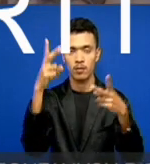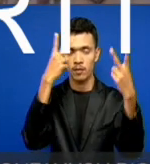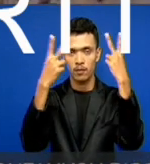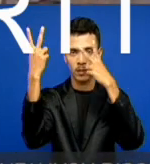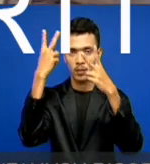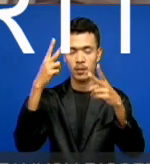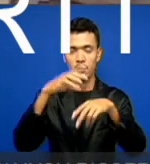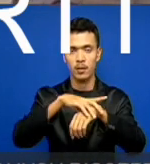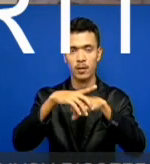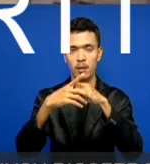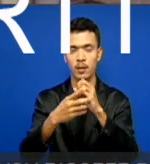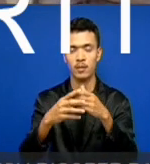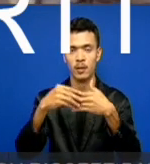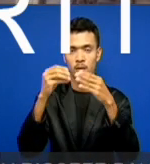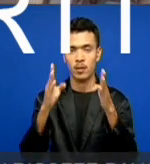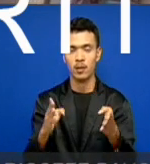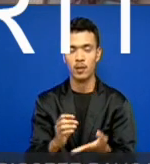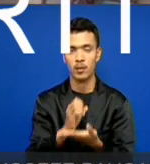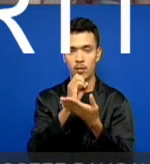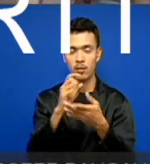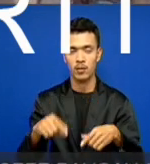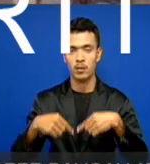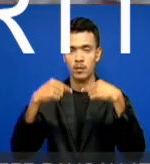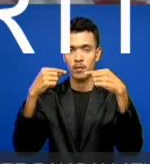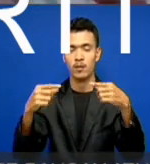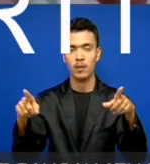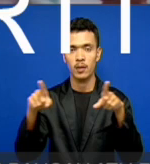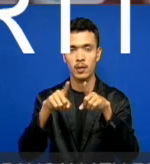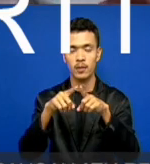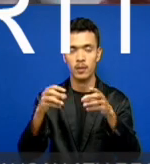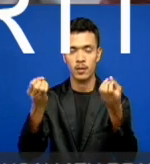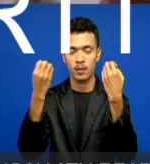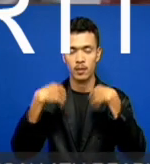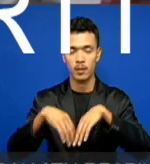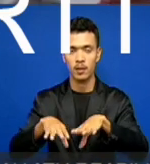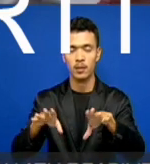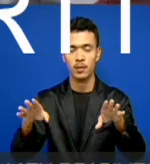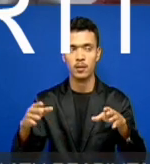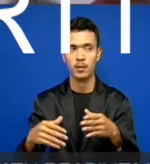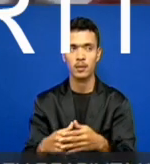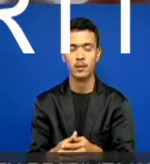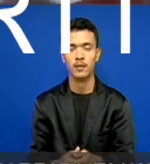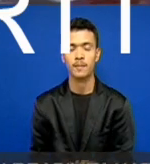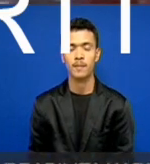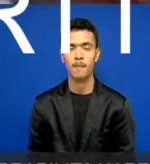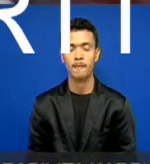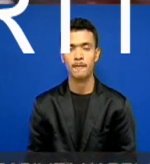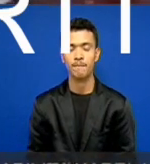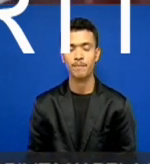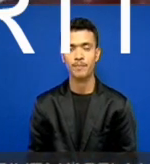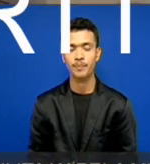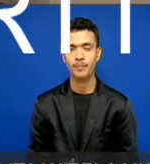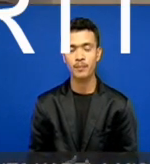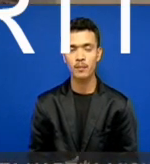RAINB, Autoridade Raio, atribui ao PM, localiza e afatem Tassi Ibun, Subregião Nitibe, Sucubene Ufe, Aldeia